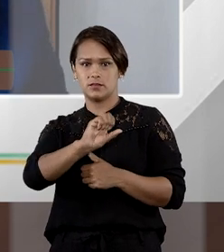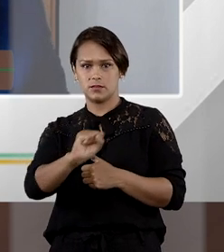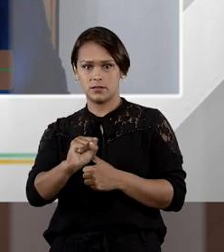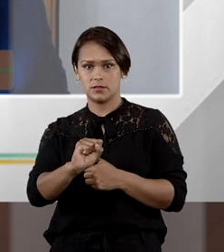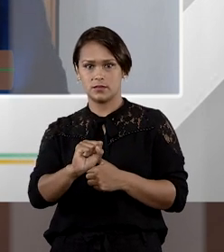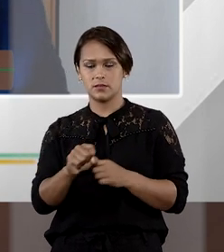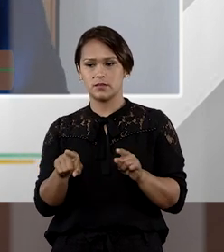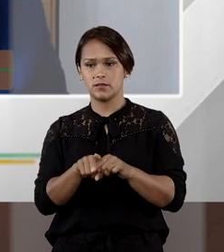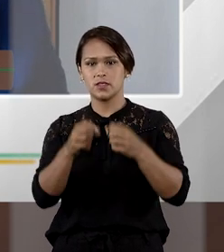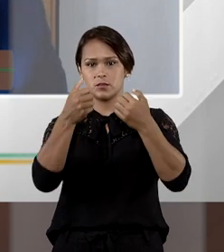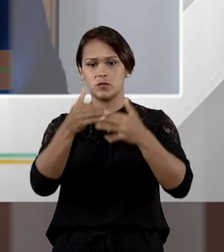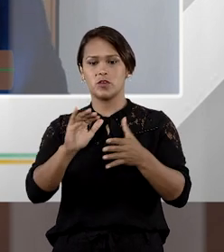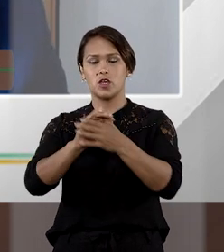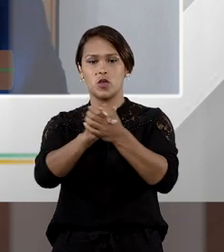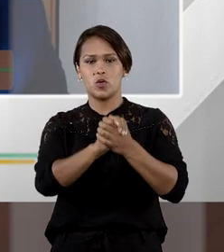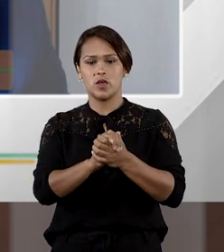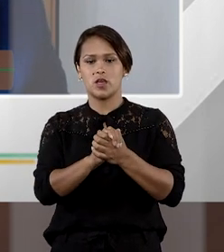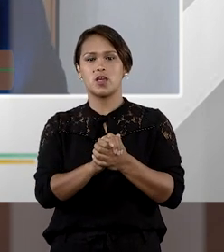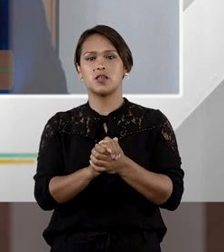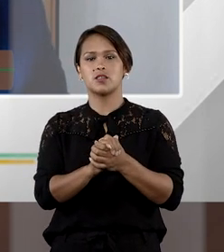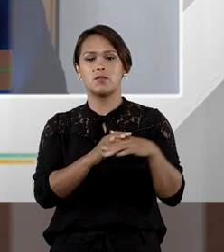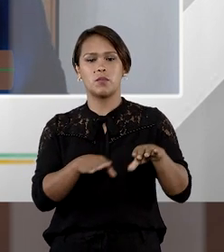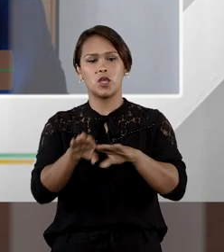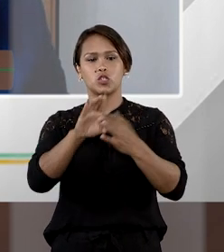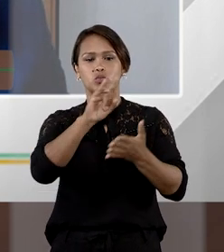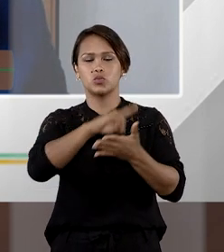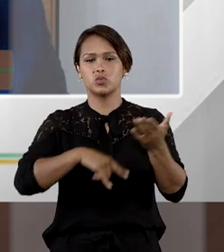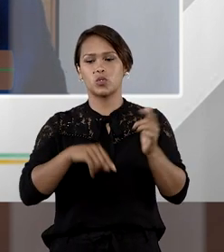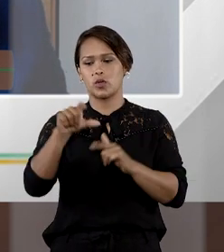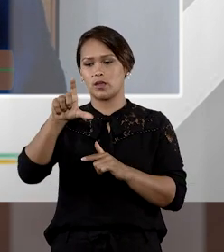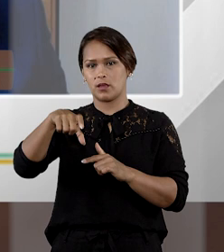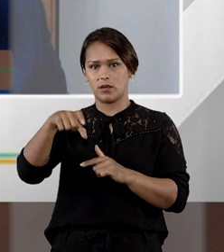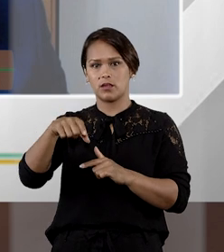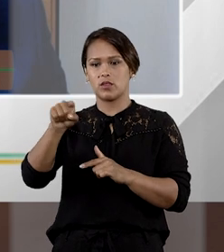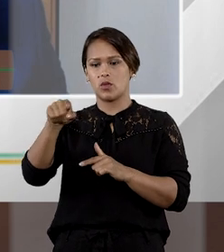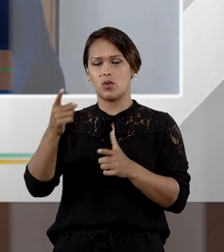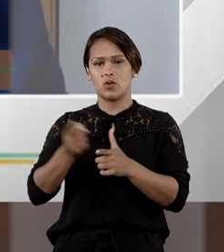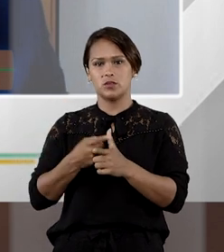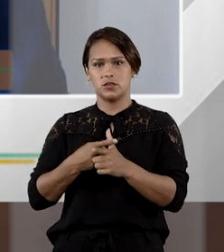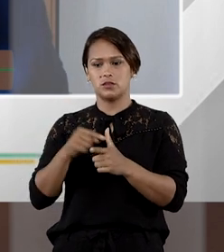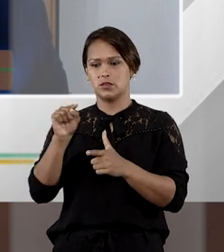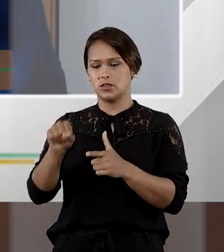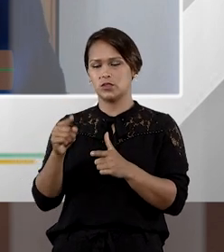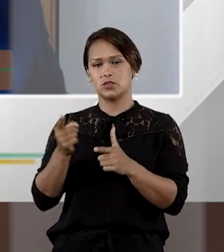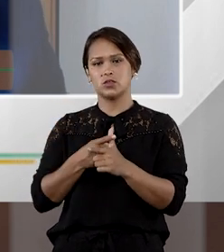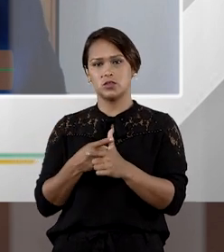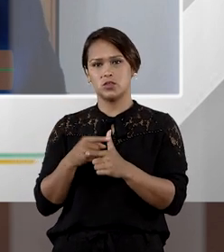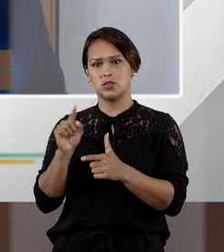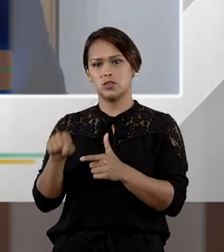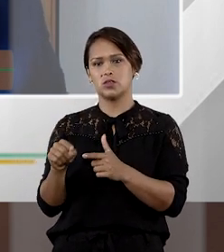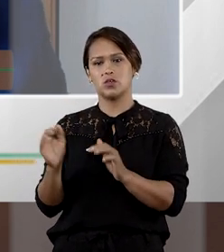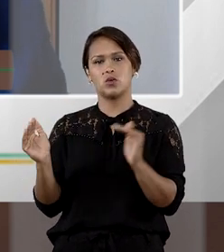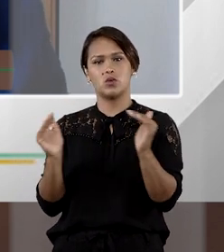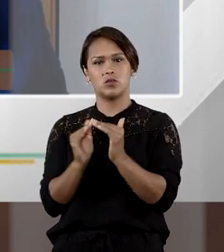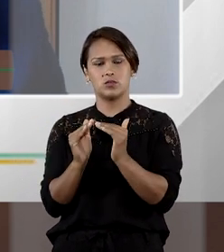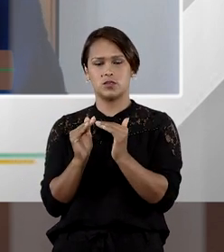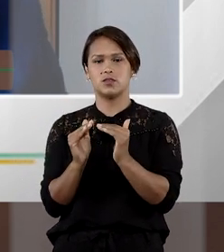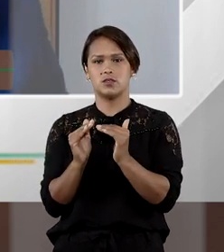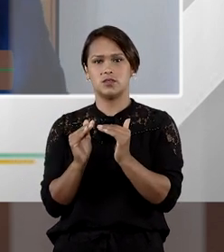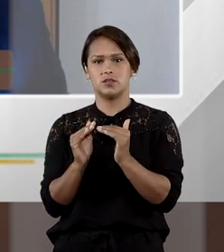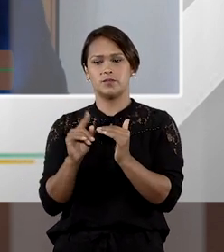prevê que o casamento, a união estável, concubinato do credor, né, com o casamento, a união estável, combinado do